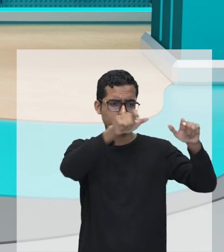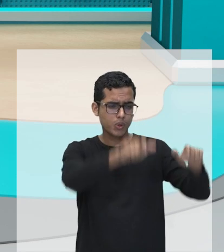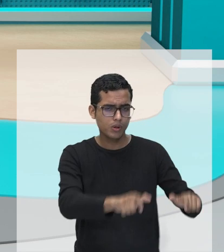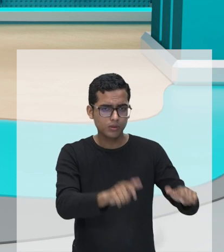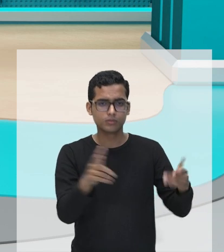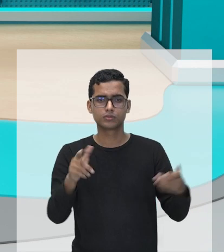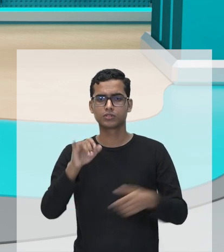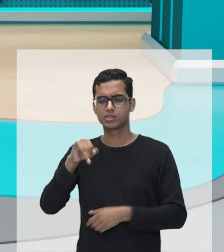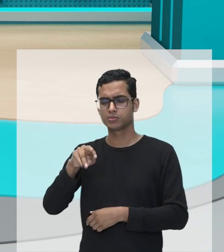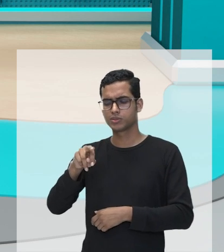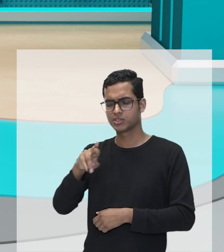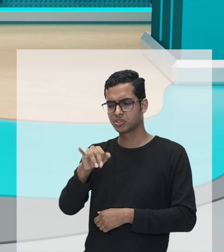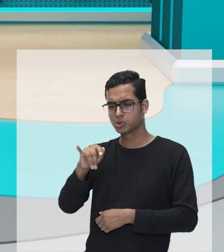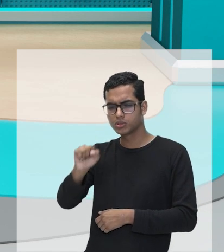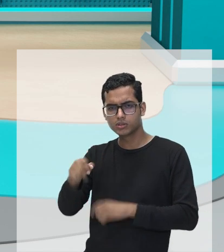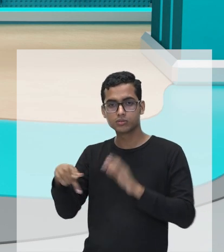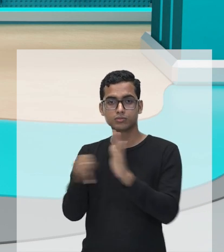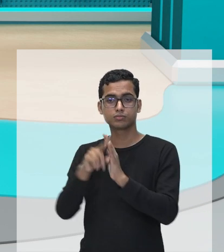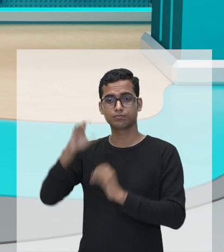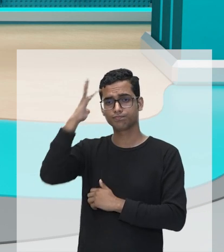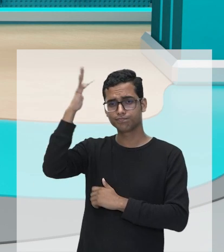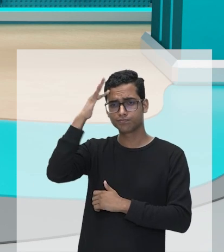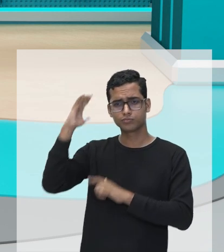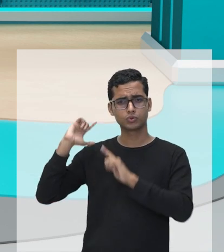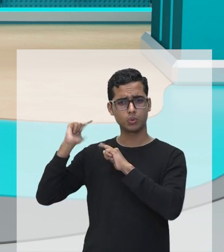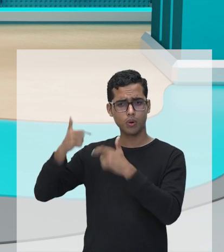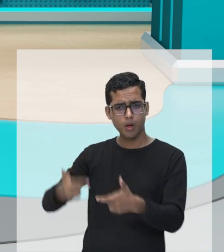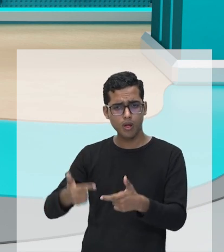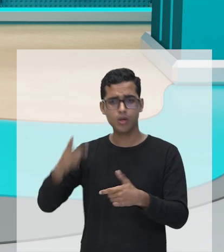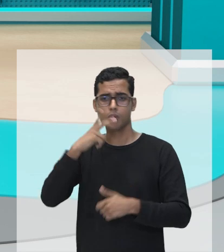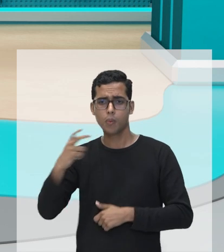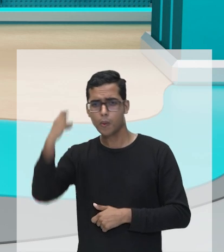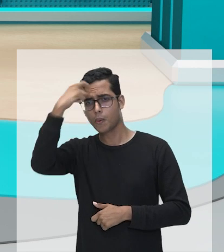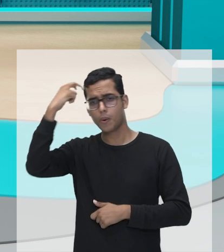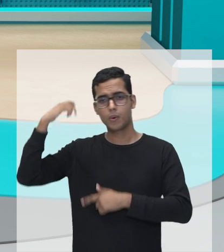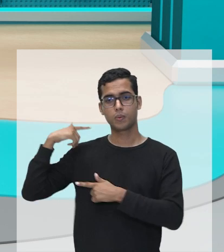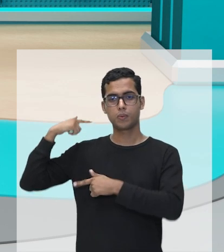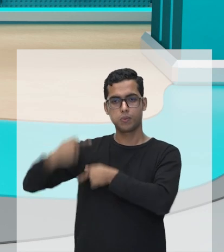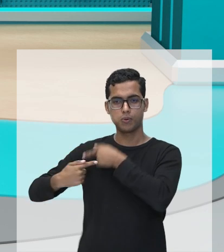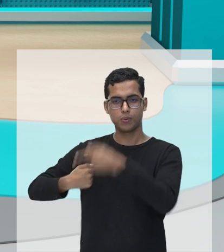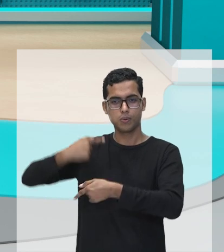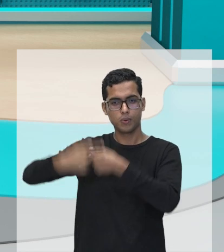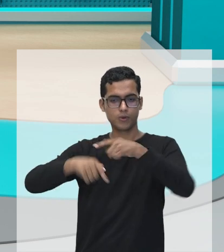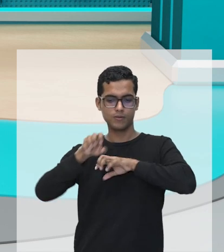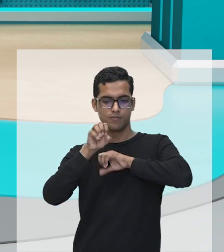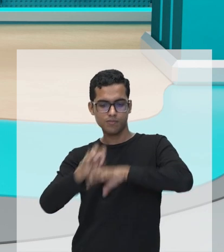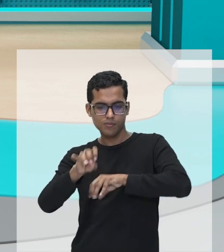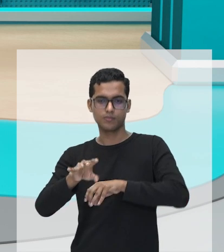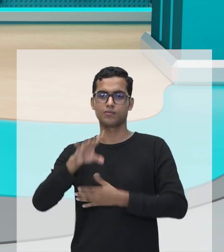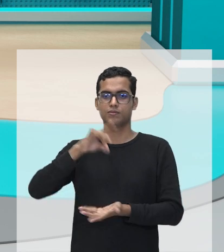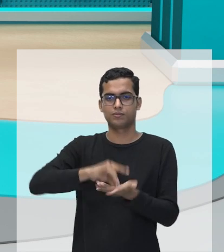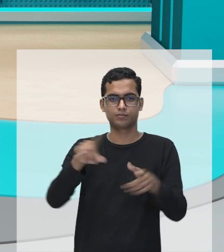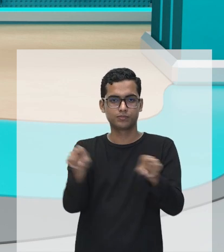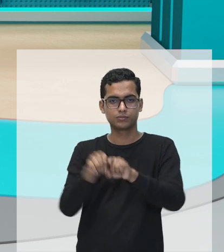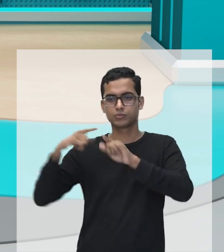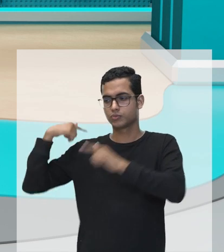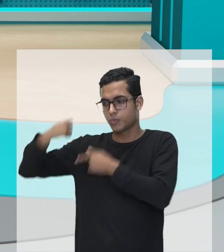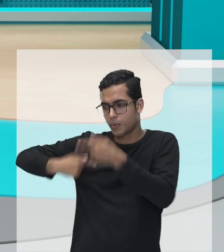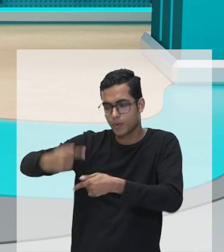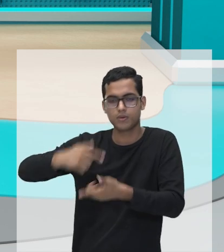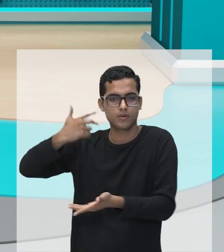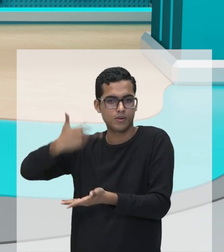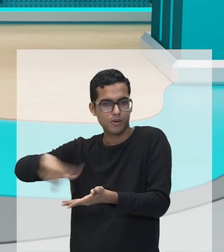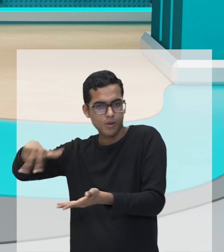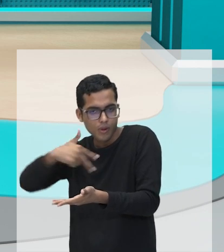Os imateriais são as tradições, a cultura que são passadas de geração em geração. A